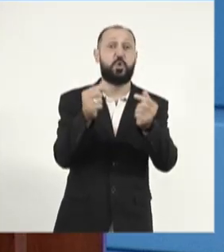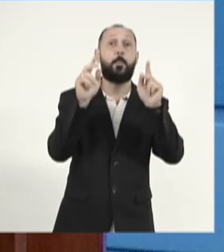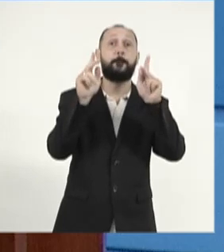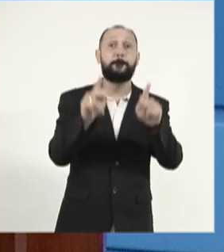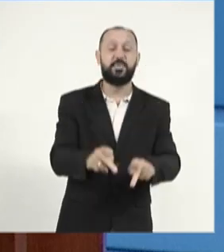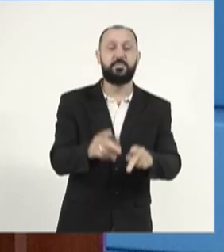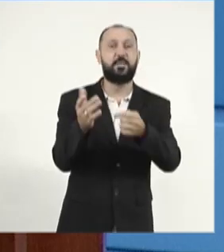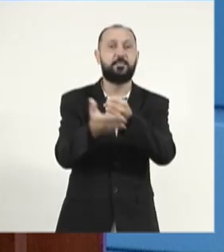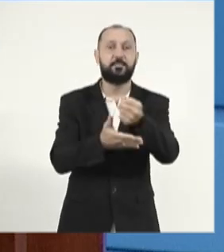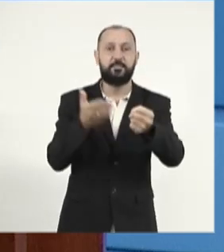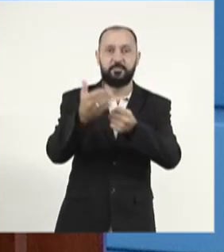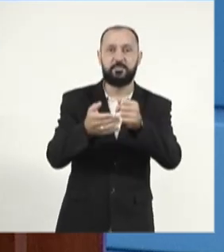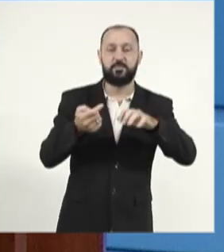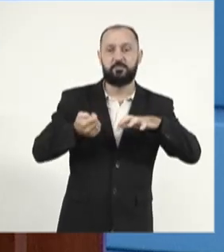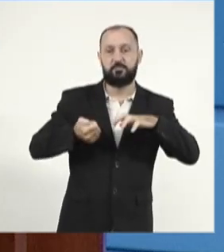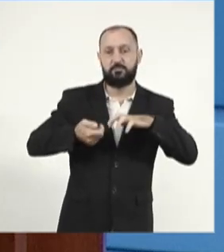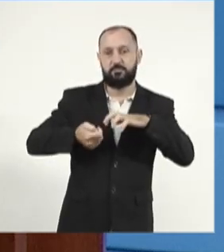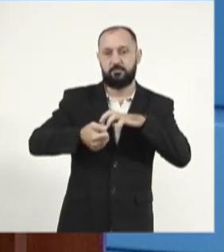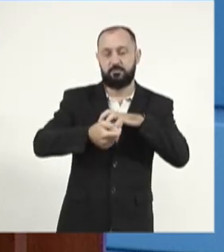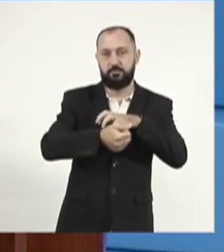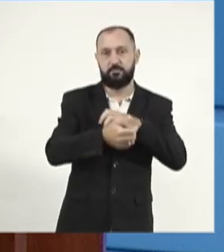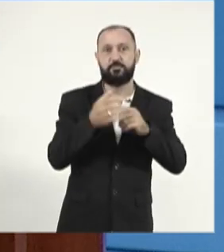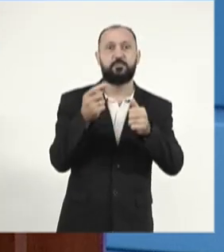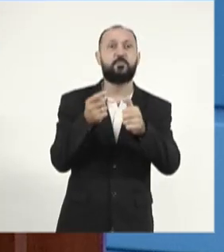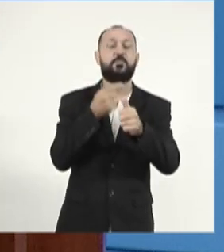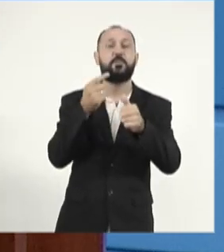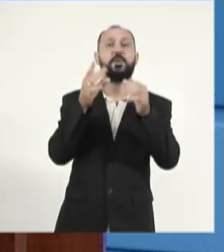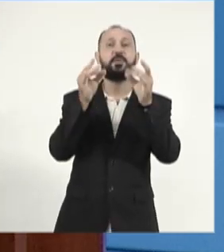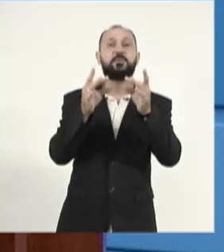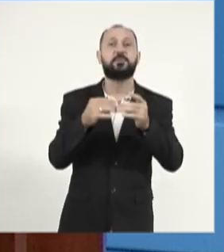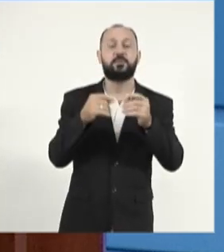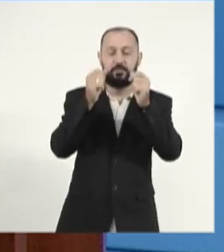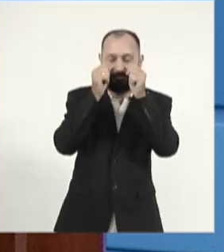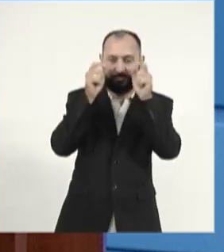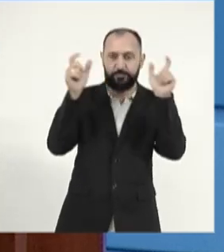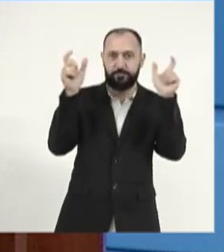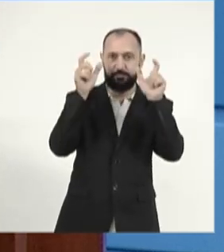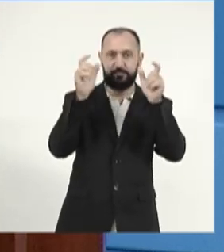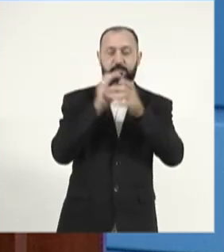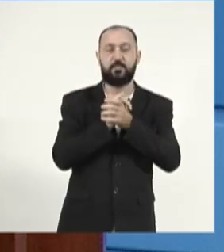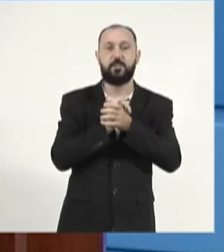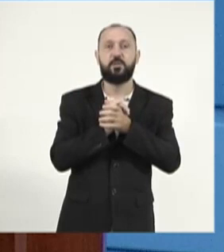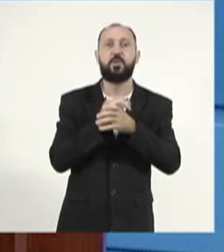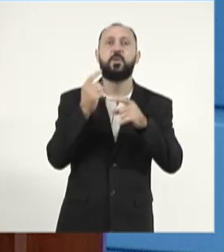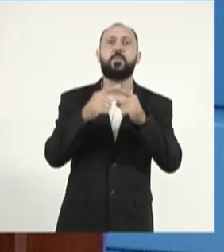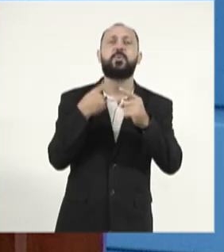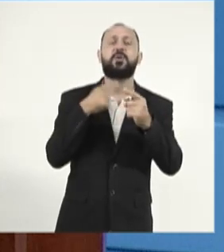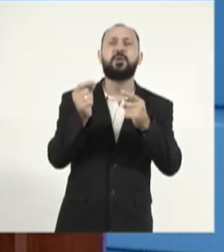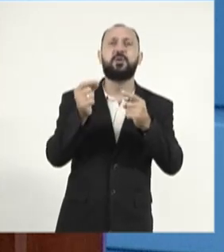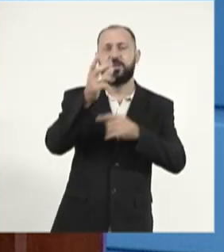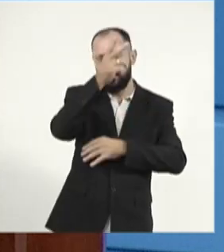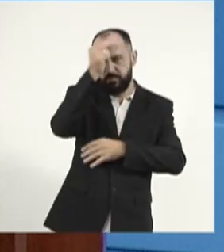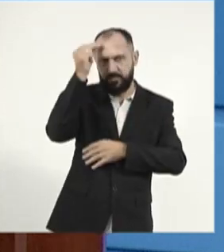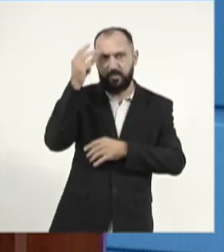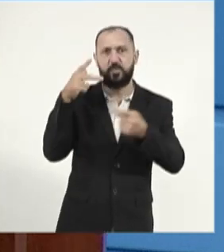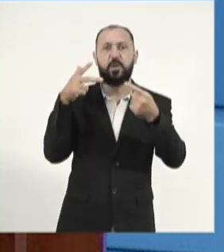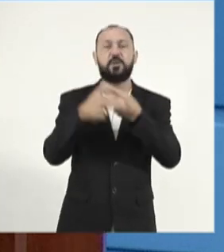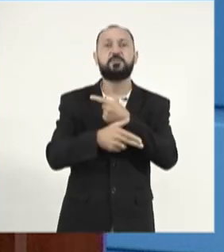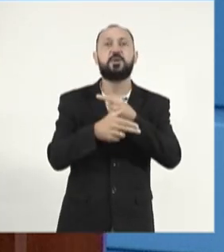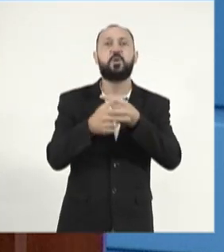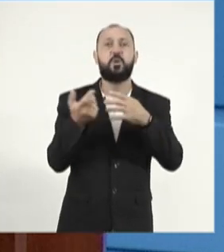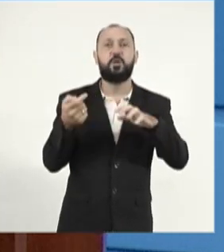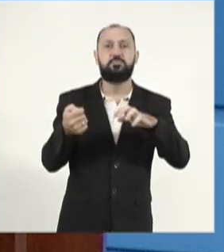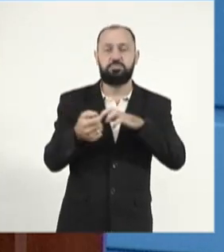público, pautada numa fake news. Esse é o primeiro detalhe que me chamou a atenção. Por que as prefeituras cancelaram a